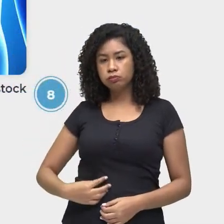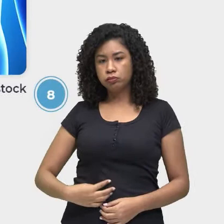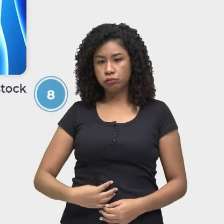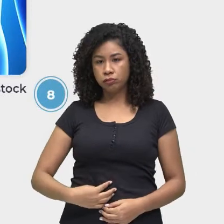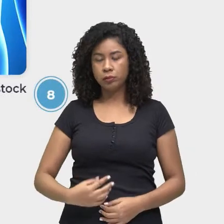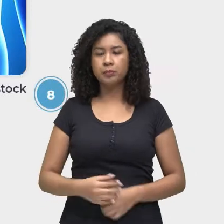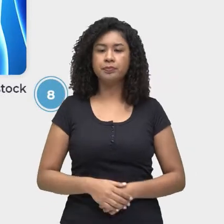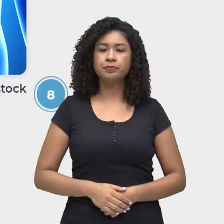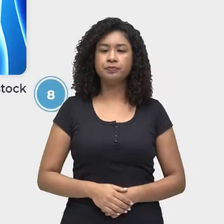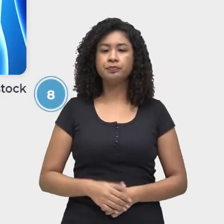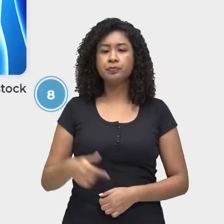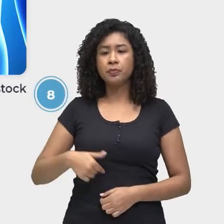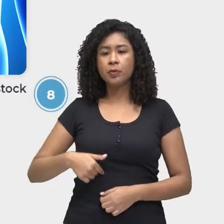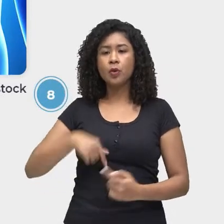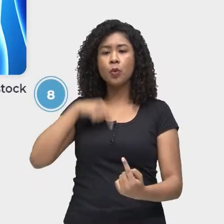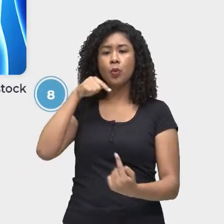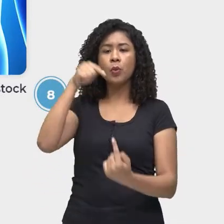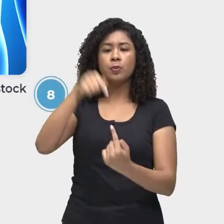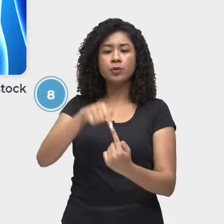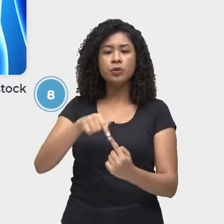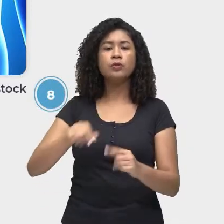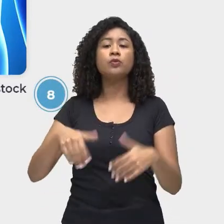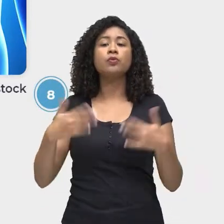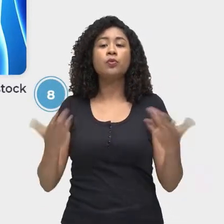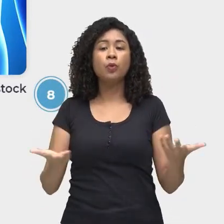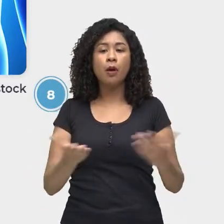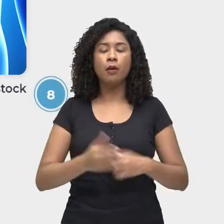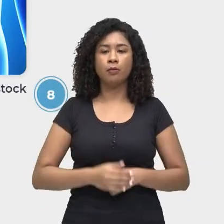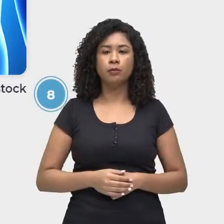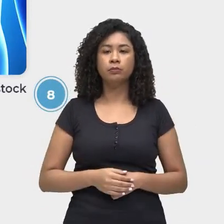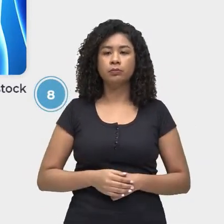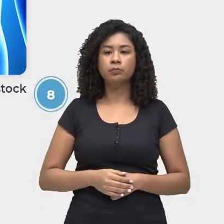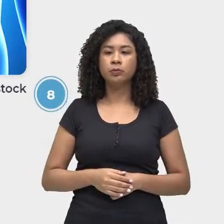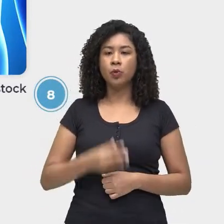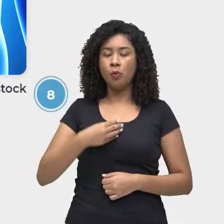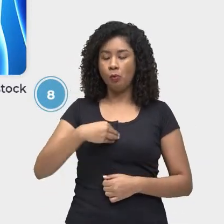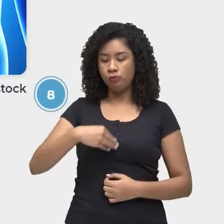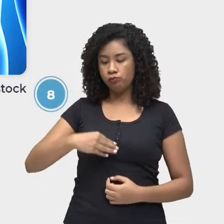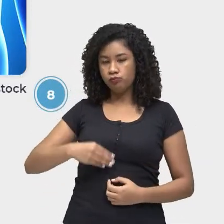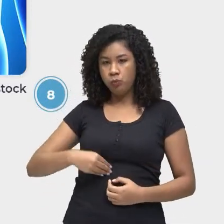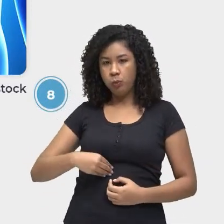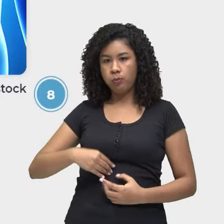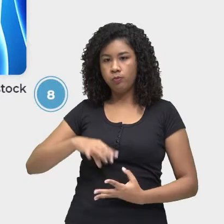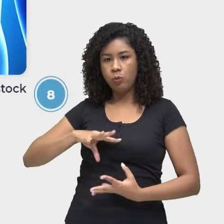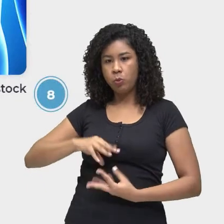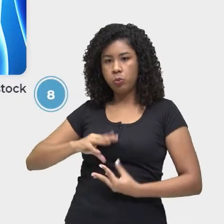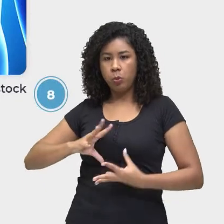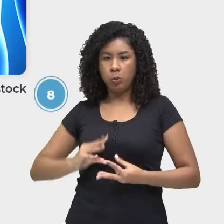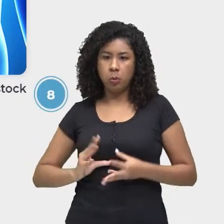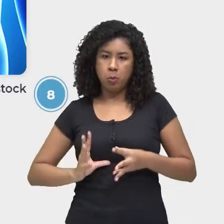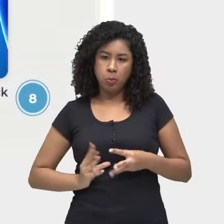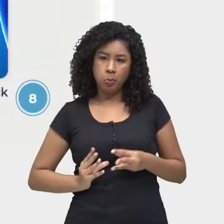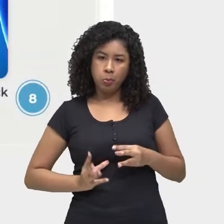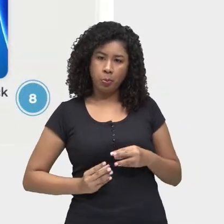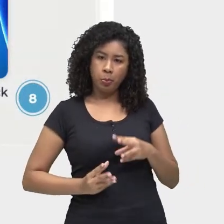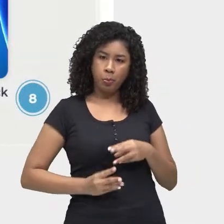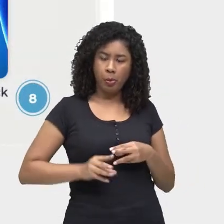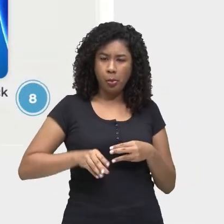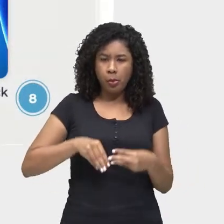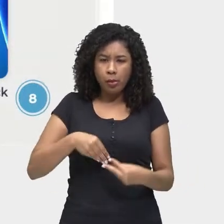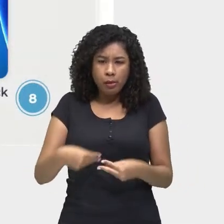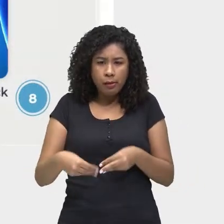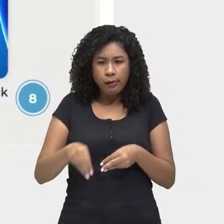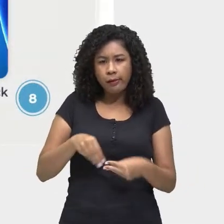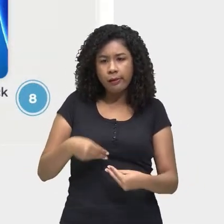função amolecer os alimentos. E aí é importante observar que nesse estômago, no nosso